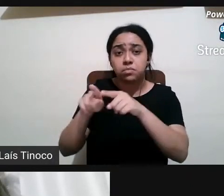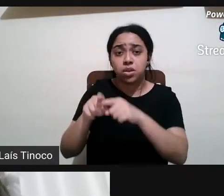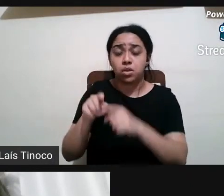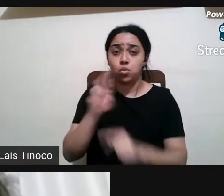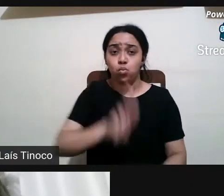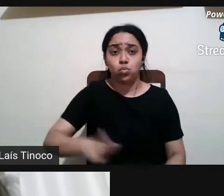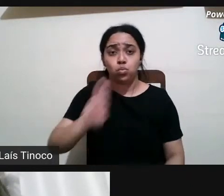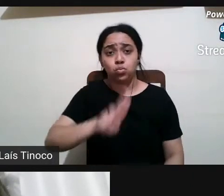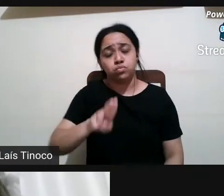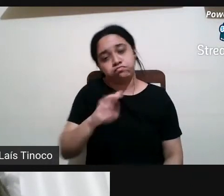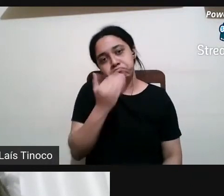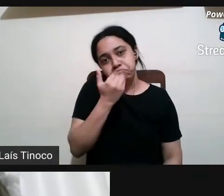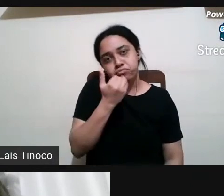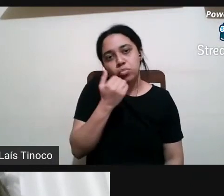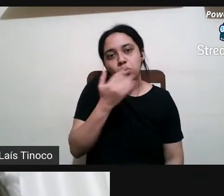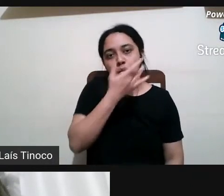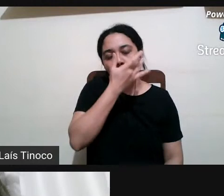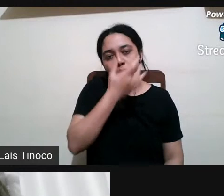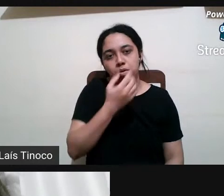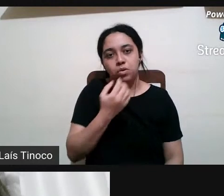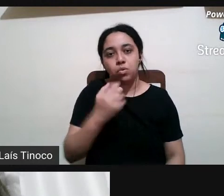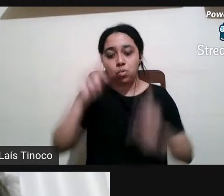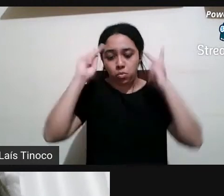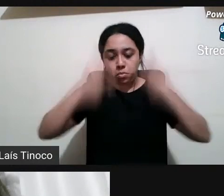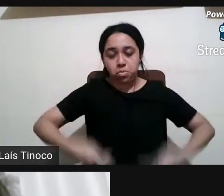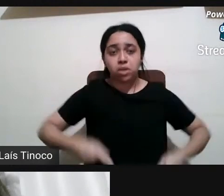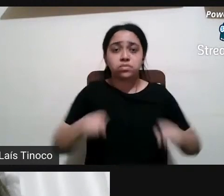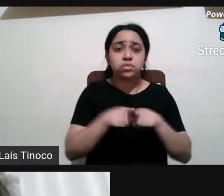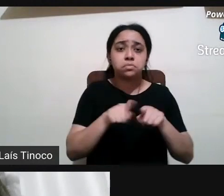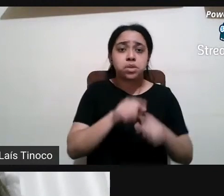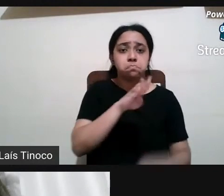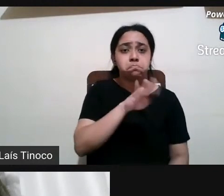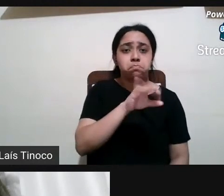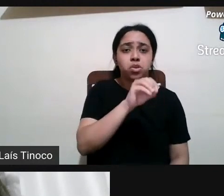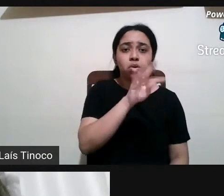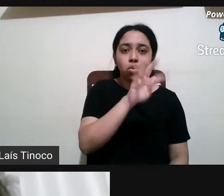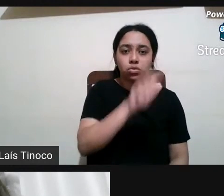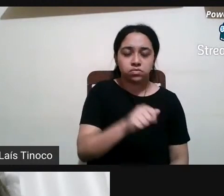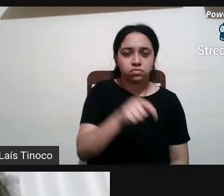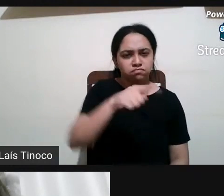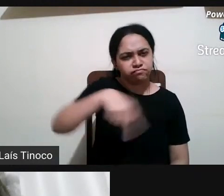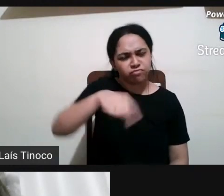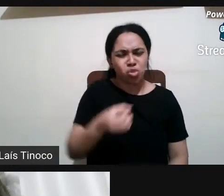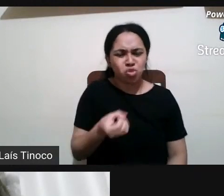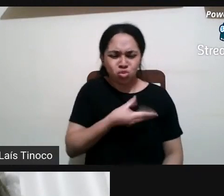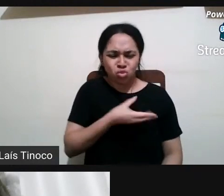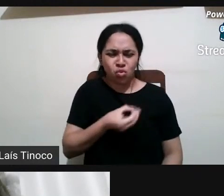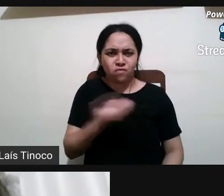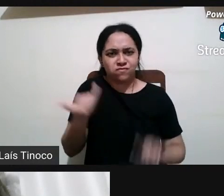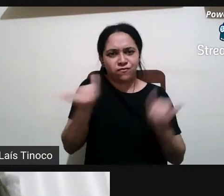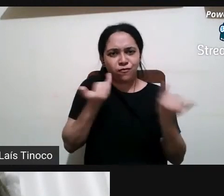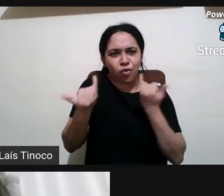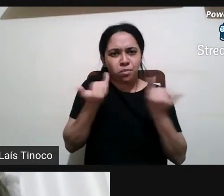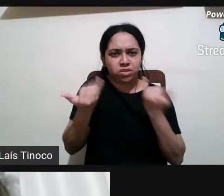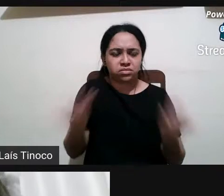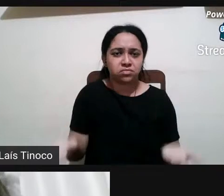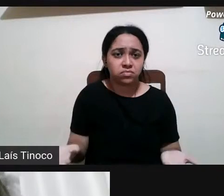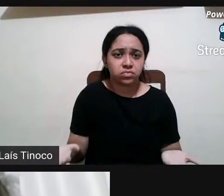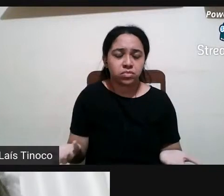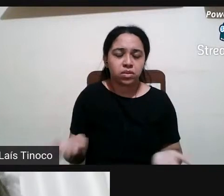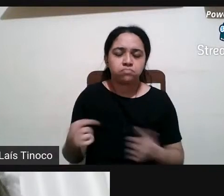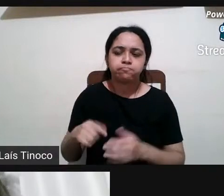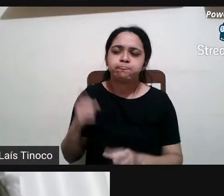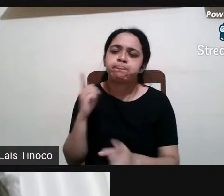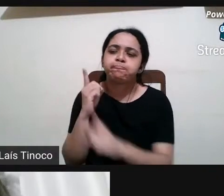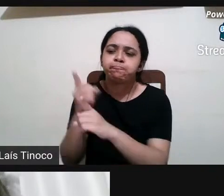Então ainda é algo muito novo. Você percebe que quando você vai buscar a literatura de microplástico, o grande volume